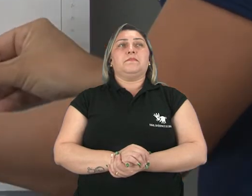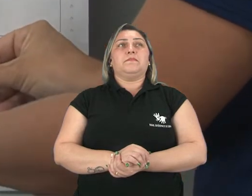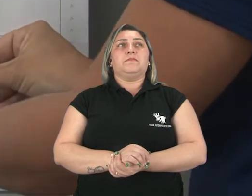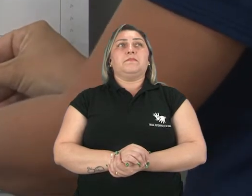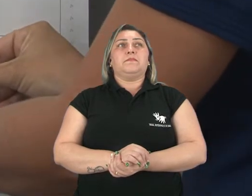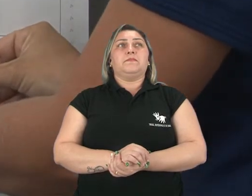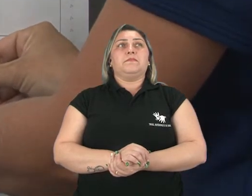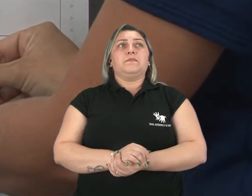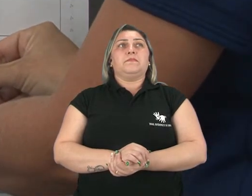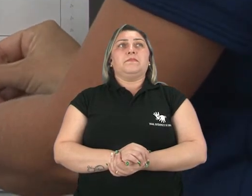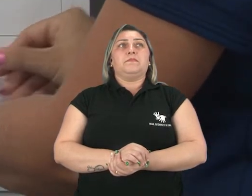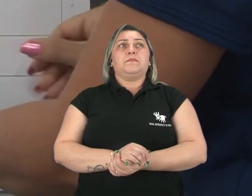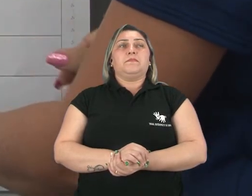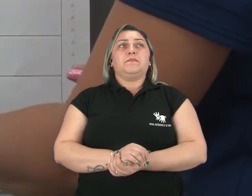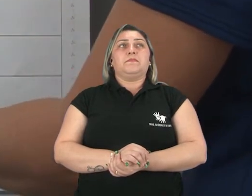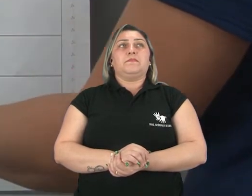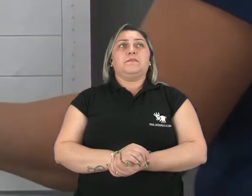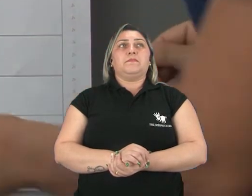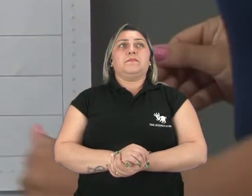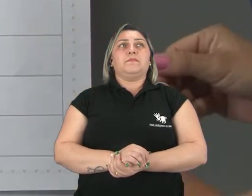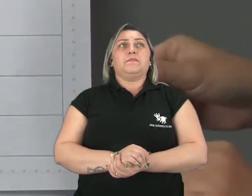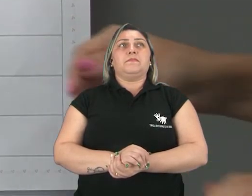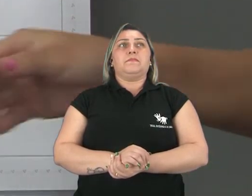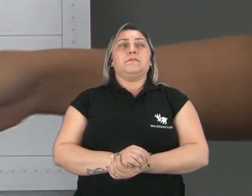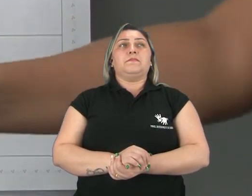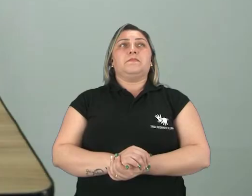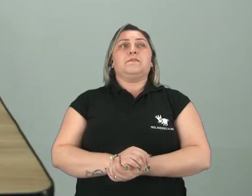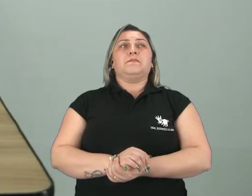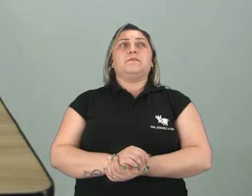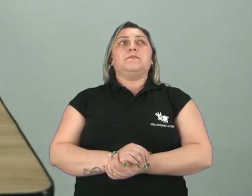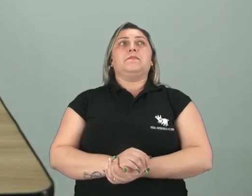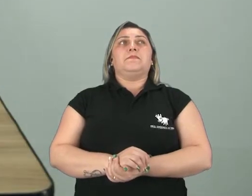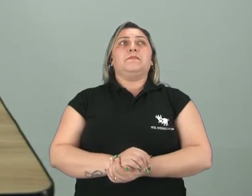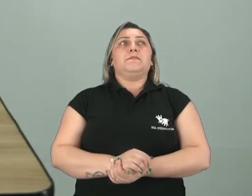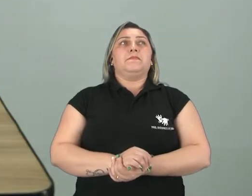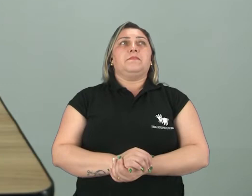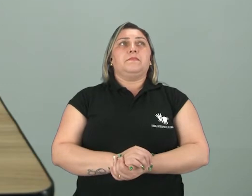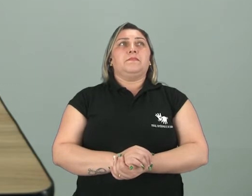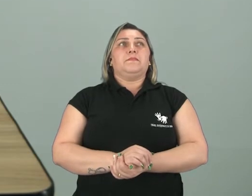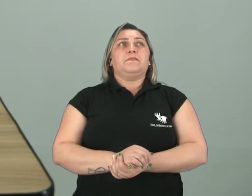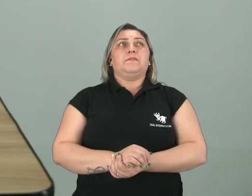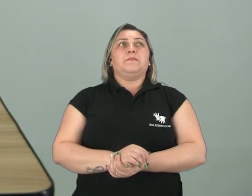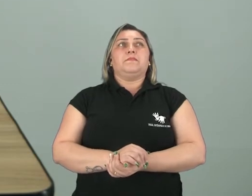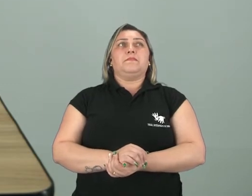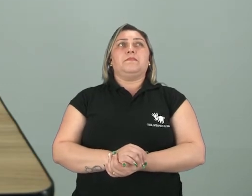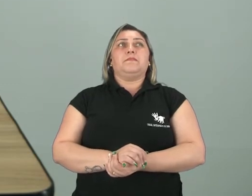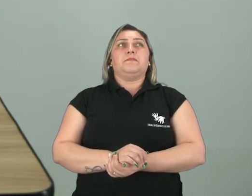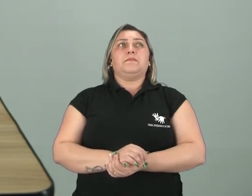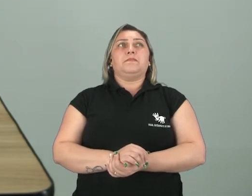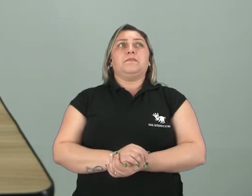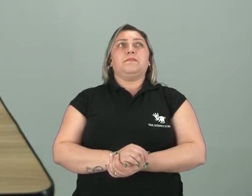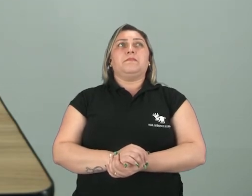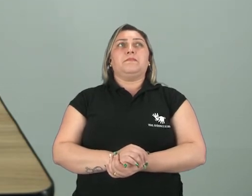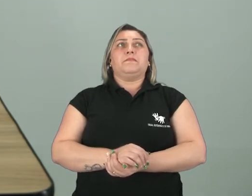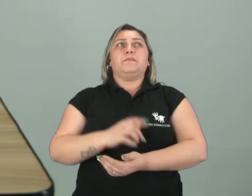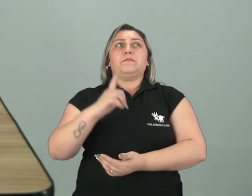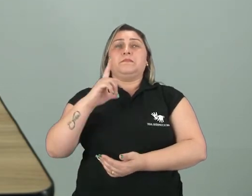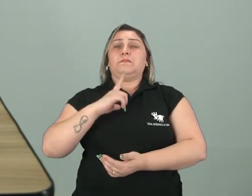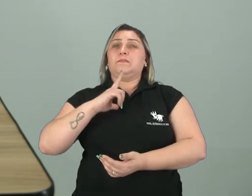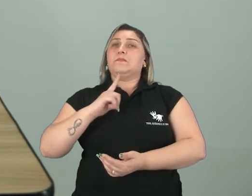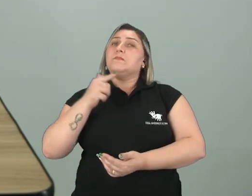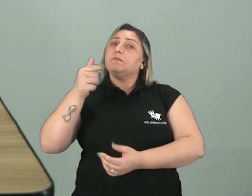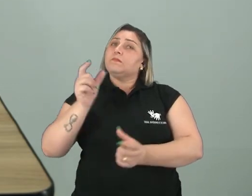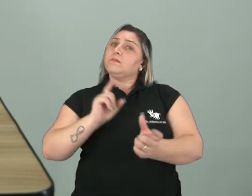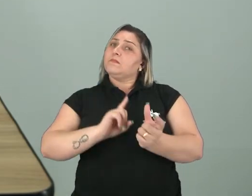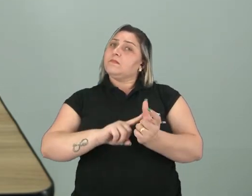e a palavra pera muito bem Hum será que tem